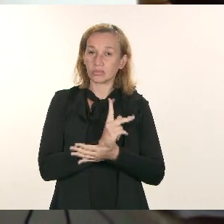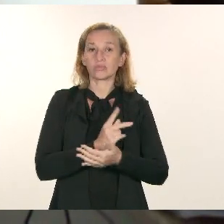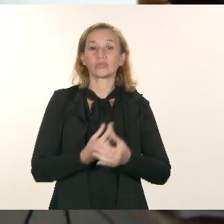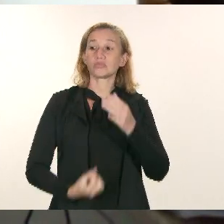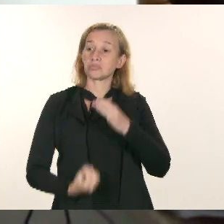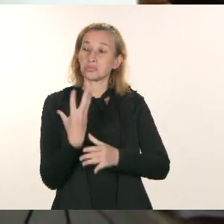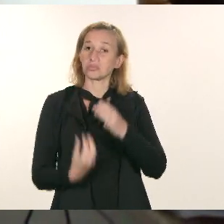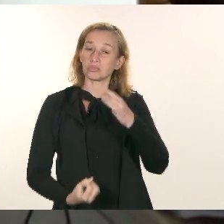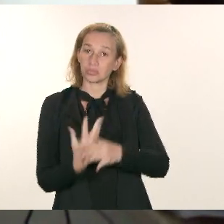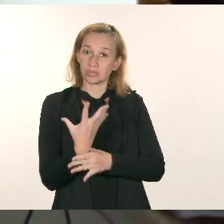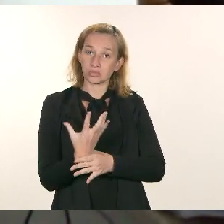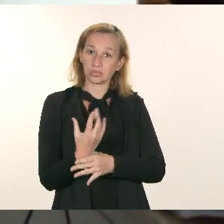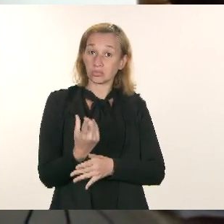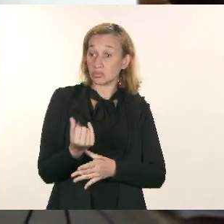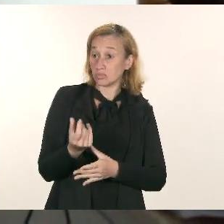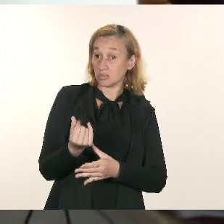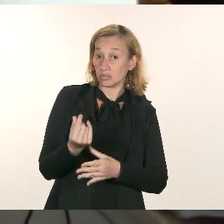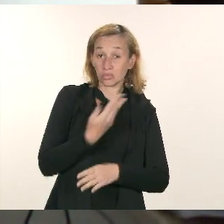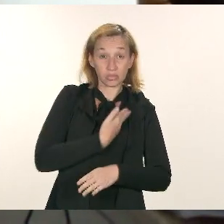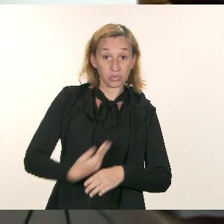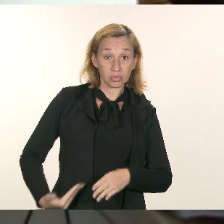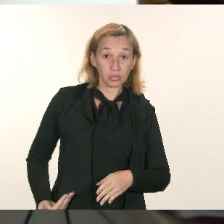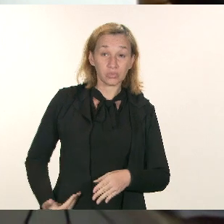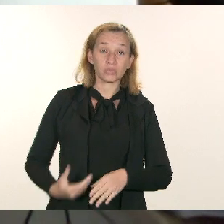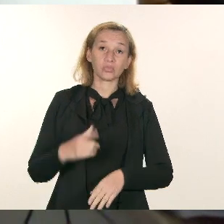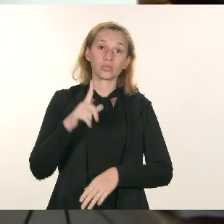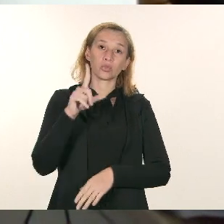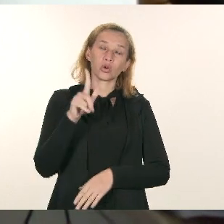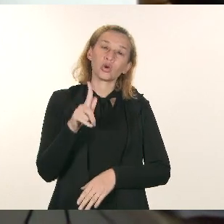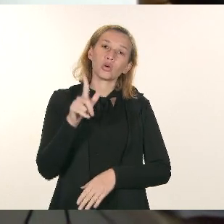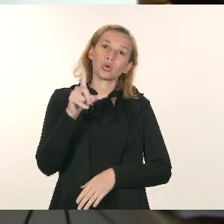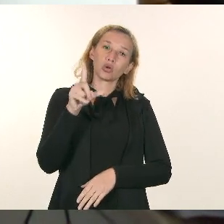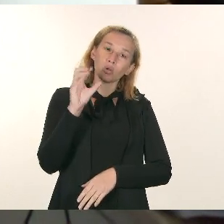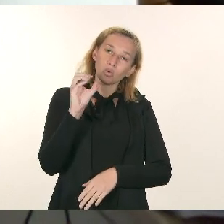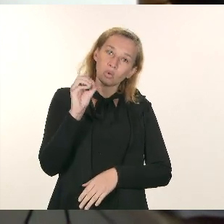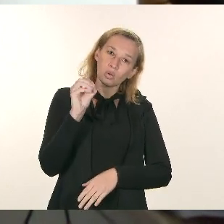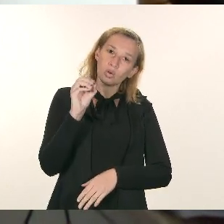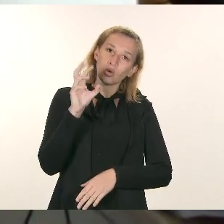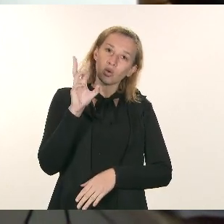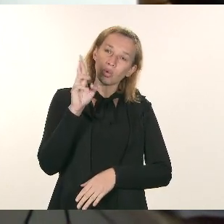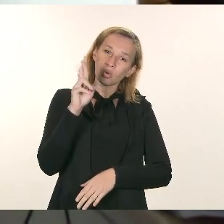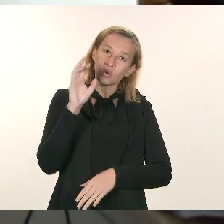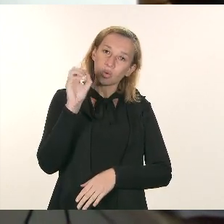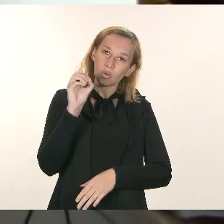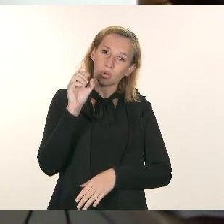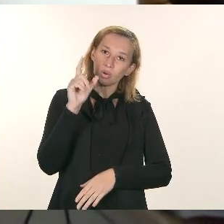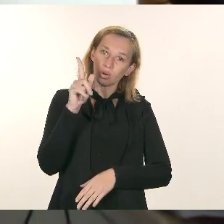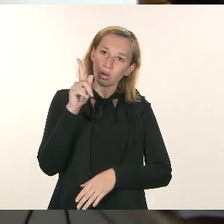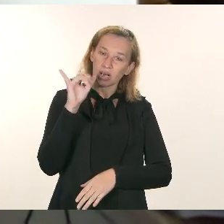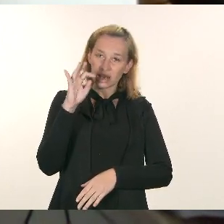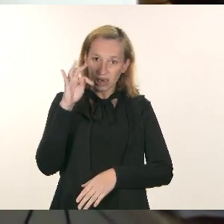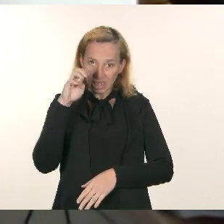gastou dinheiro público em cloroquina, em ivermectina,